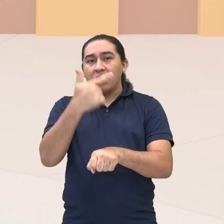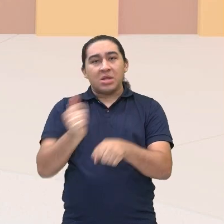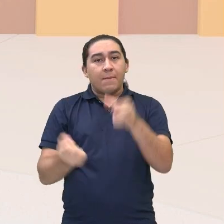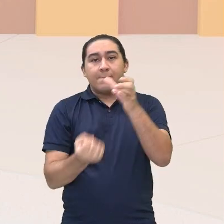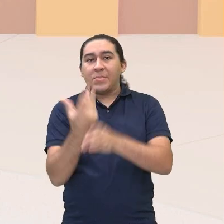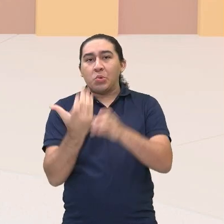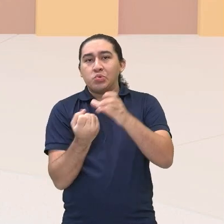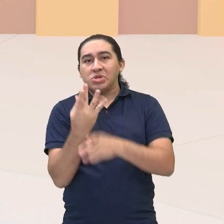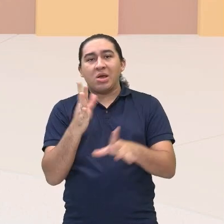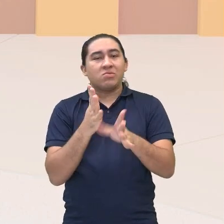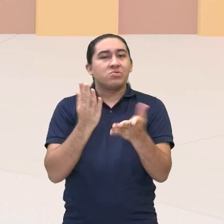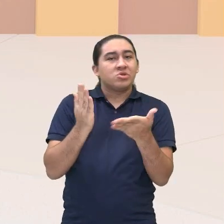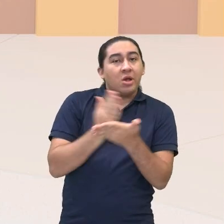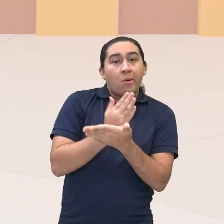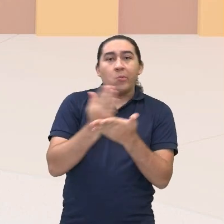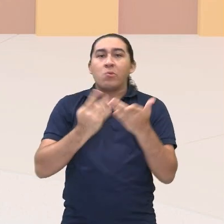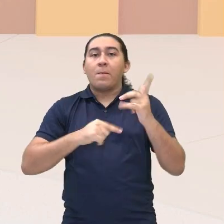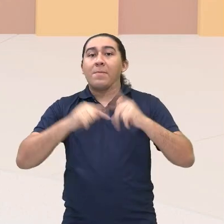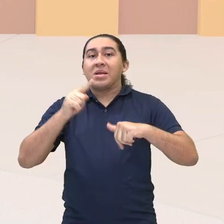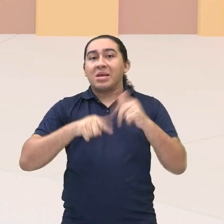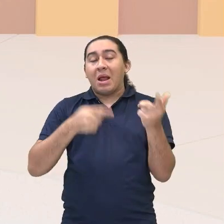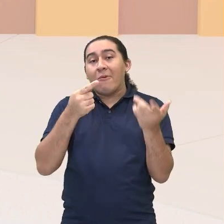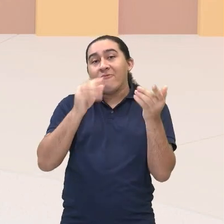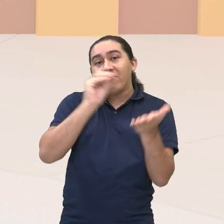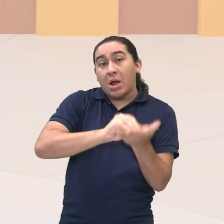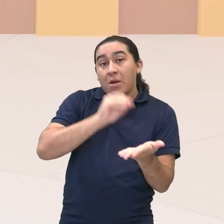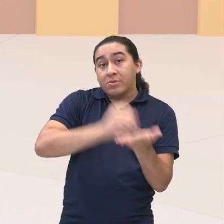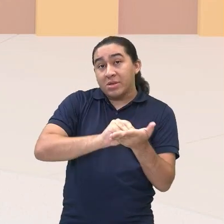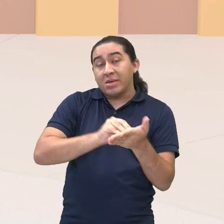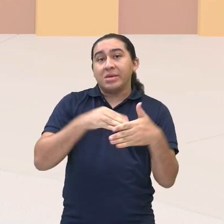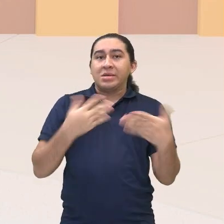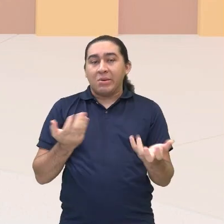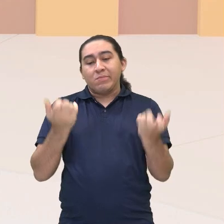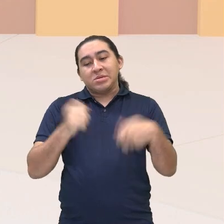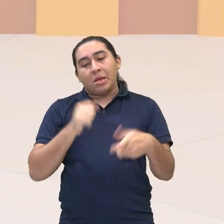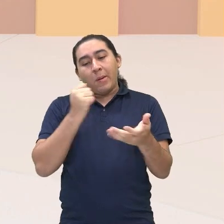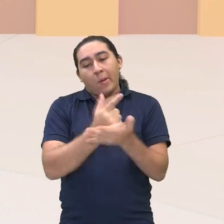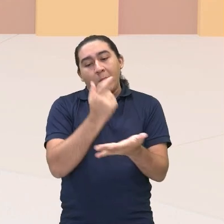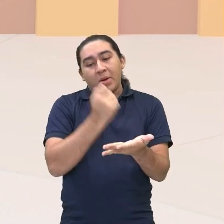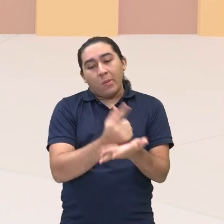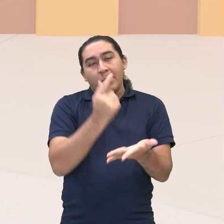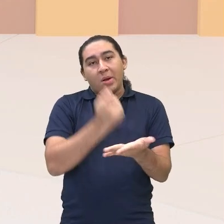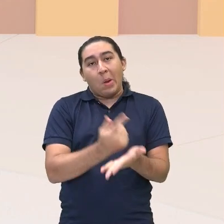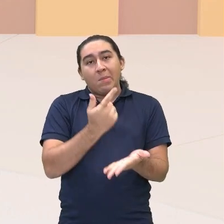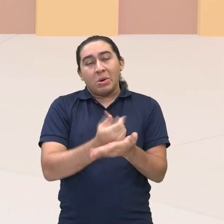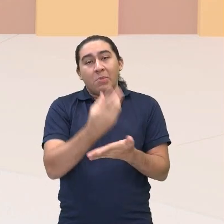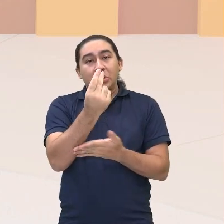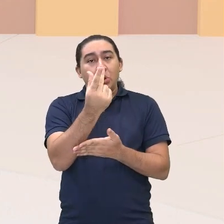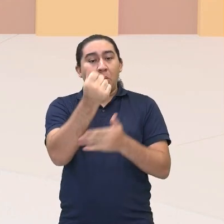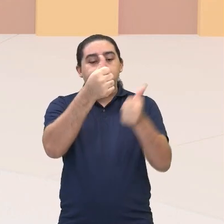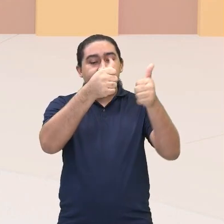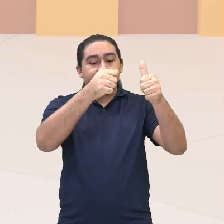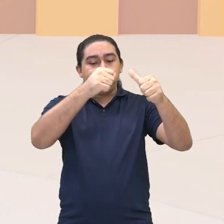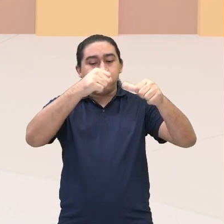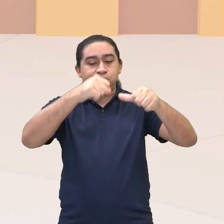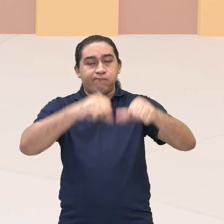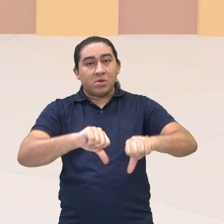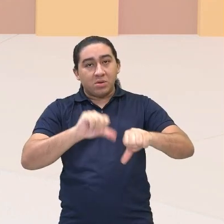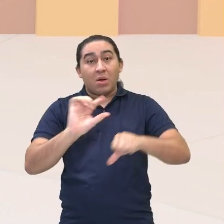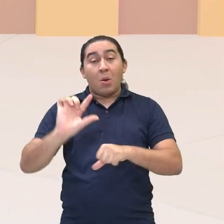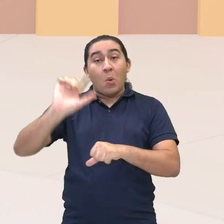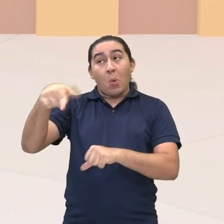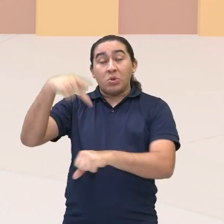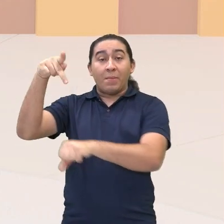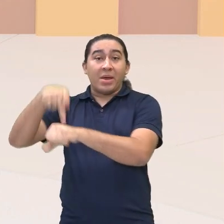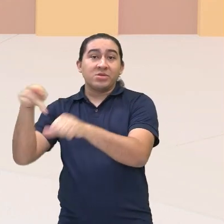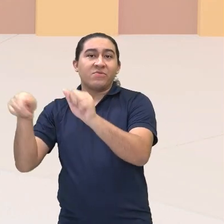produzir determinados produtos para a população, então está tendo que comprar ali produtos de outros países para poder